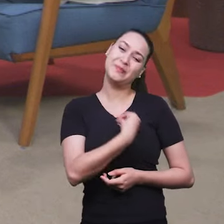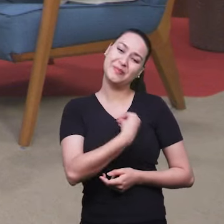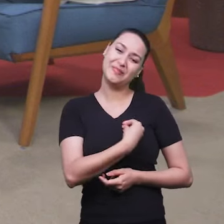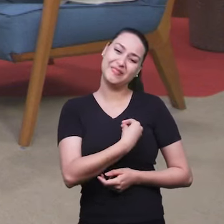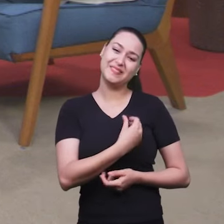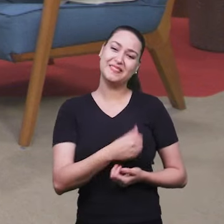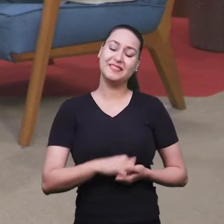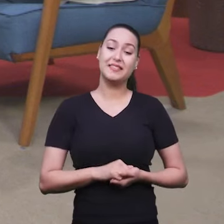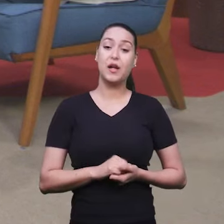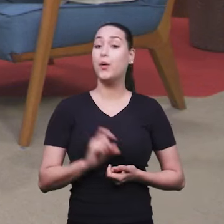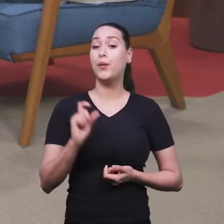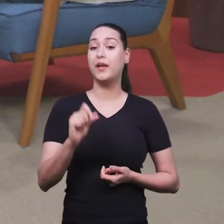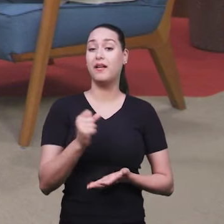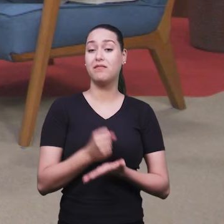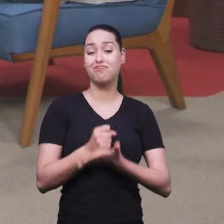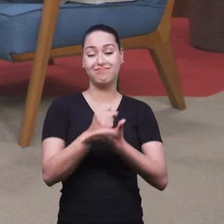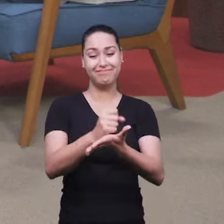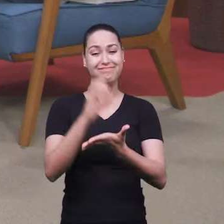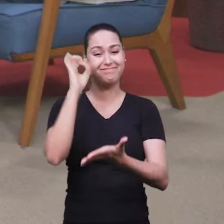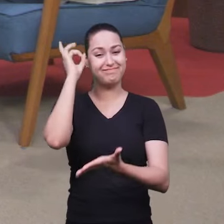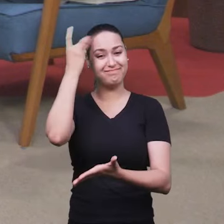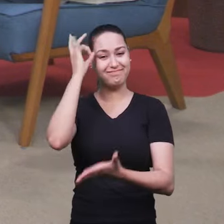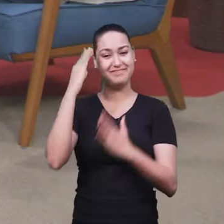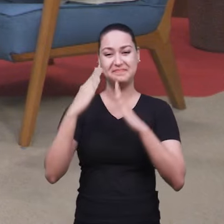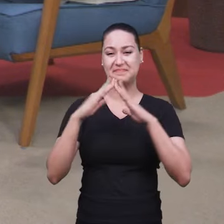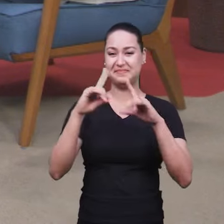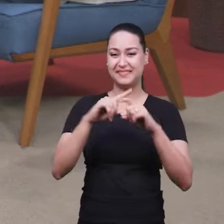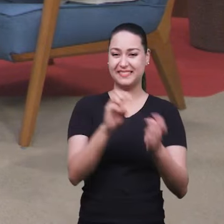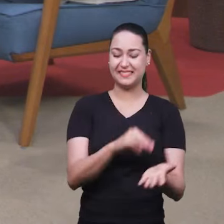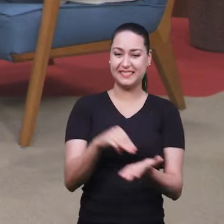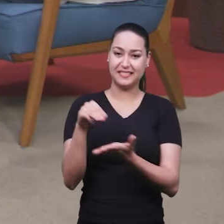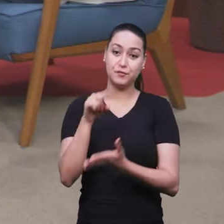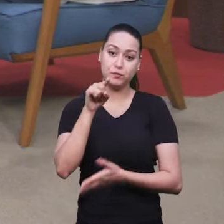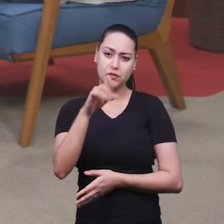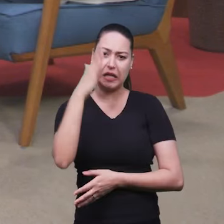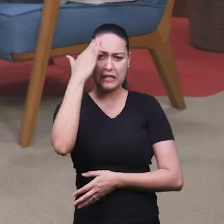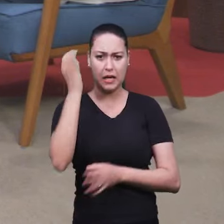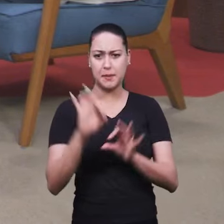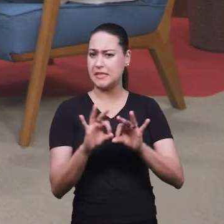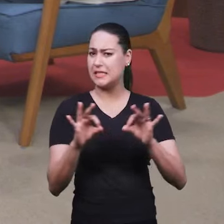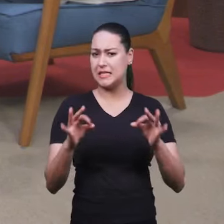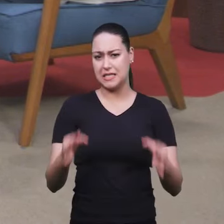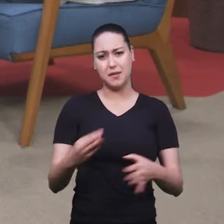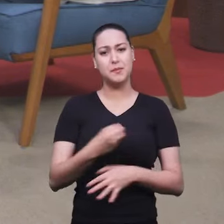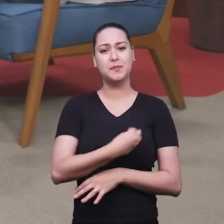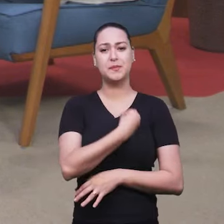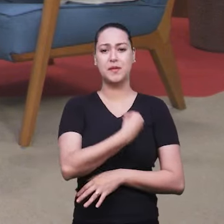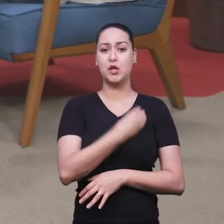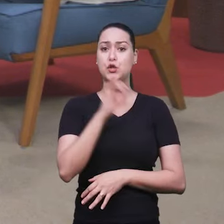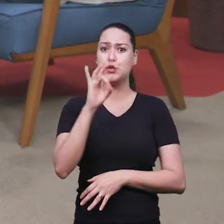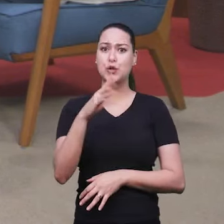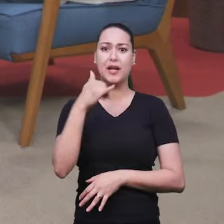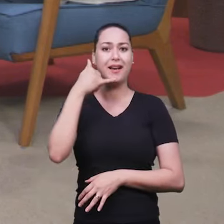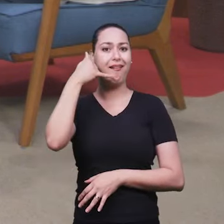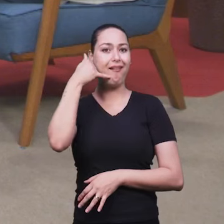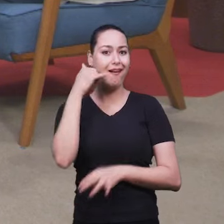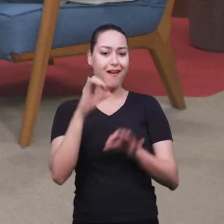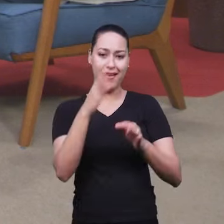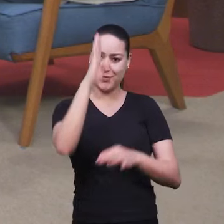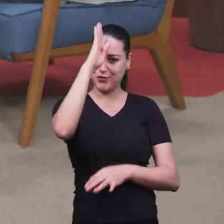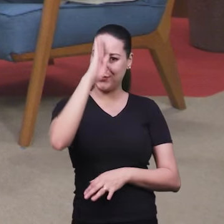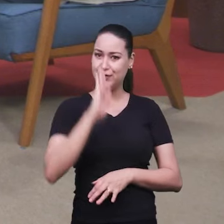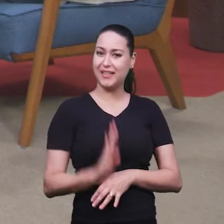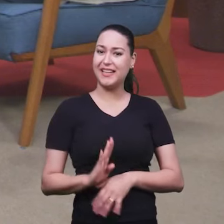experiências. É o projeto de assistência espiritual da Igreja Cristã Maranata. E você sabe que é muito simples participar, é só fazer uma ligação, essa ligação